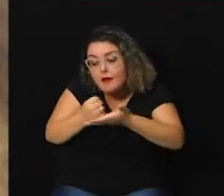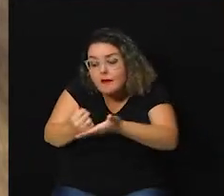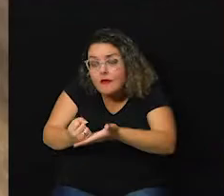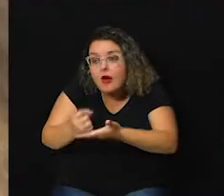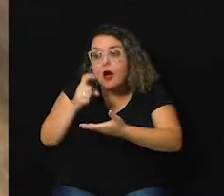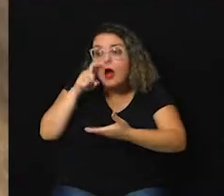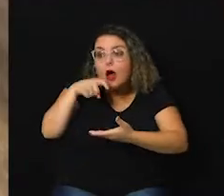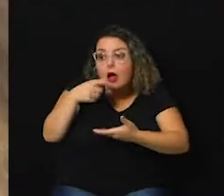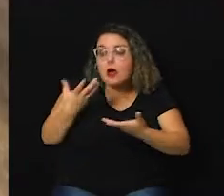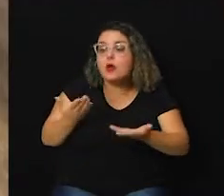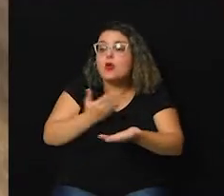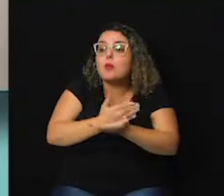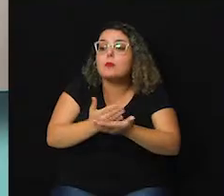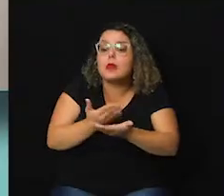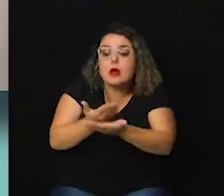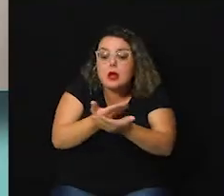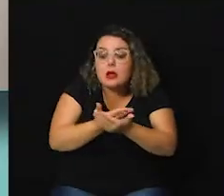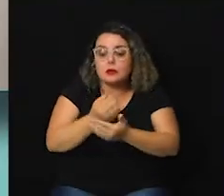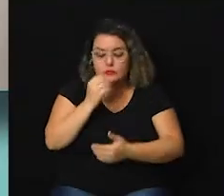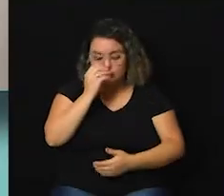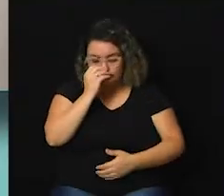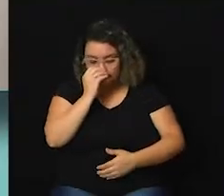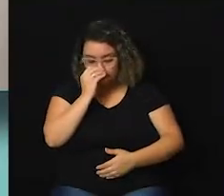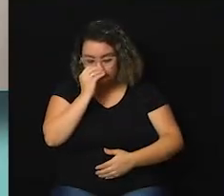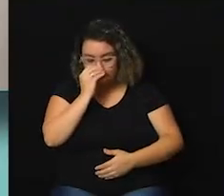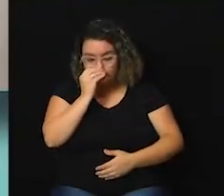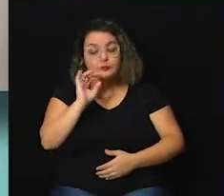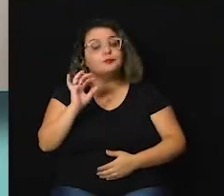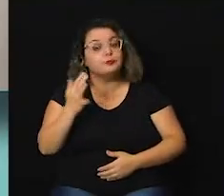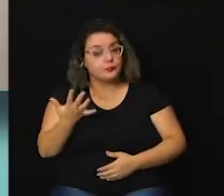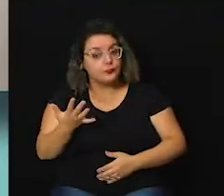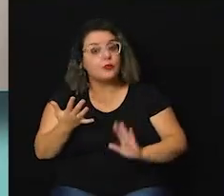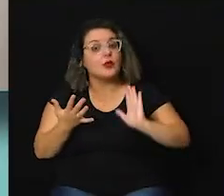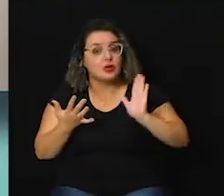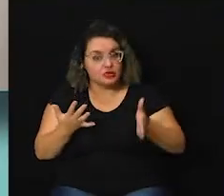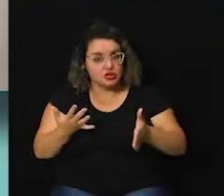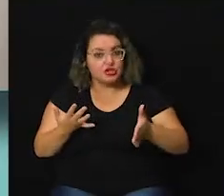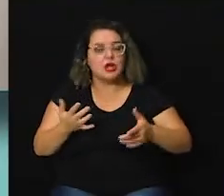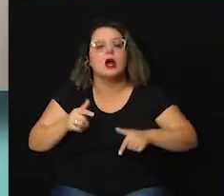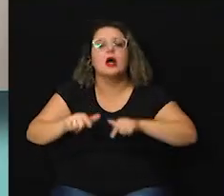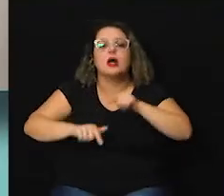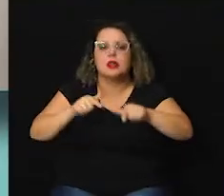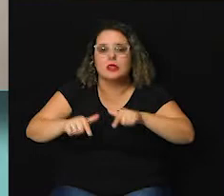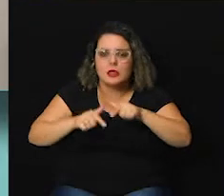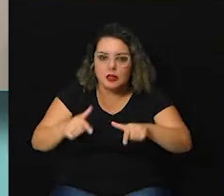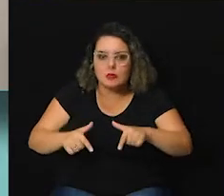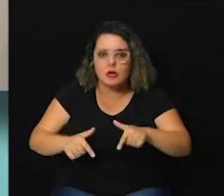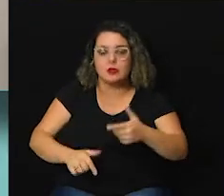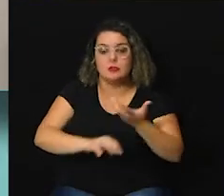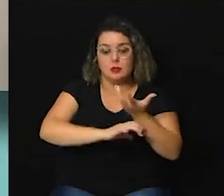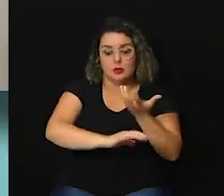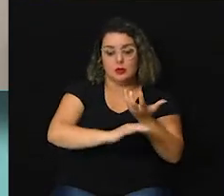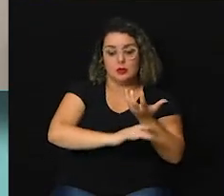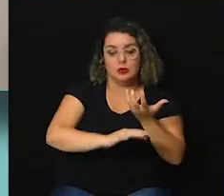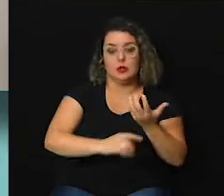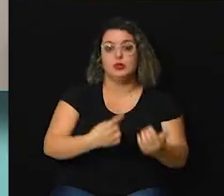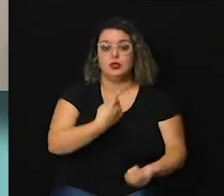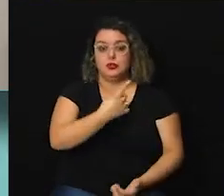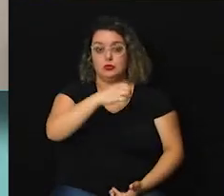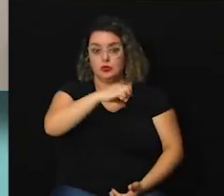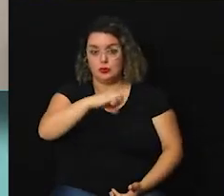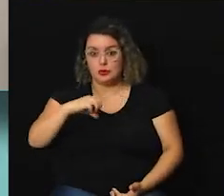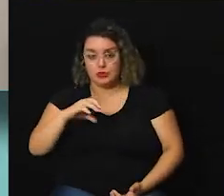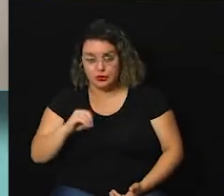vocês começarem a estudar? Então, o fato aconteceu, nós já trabalhamos no Pantanal com as araras azuis desde 1990, então